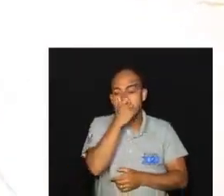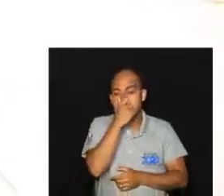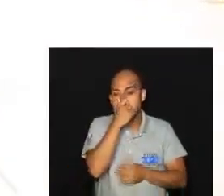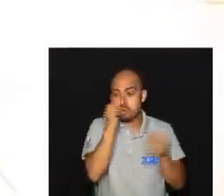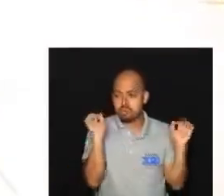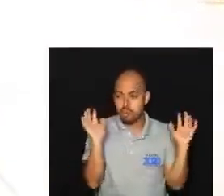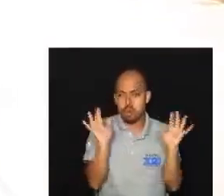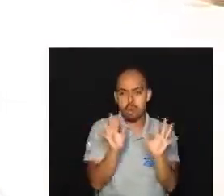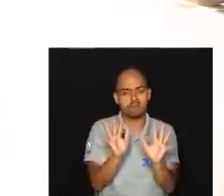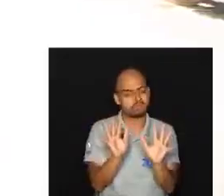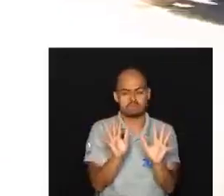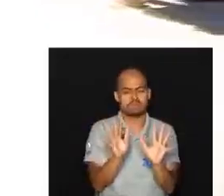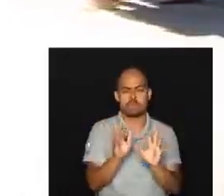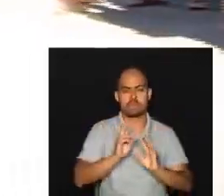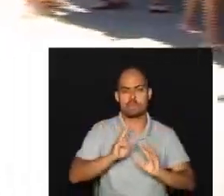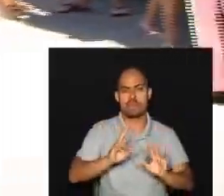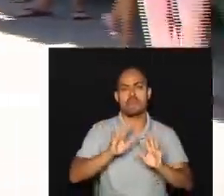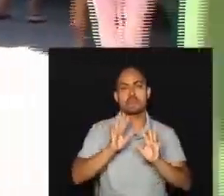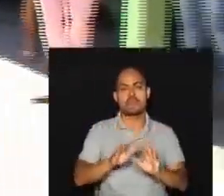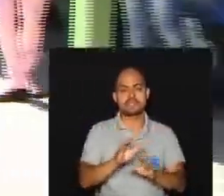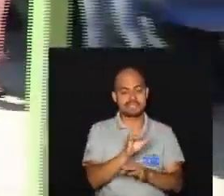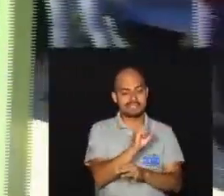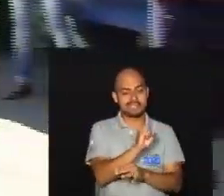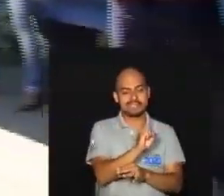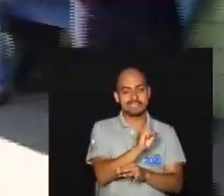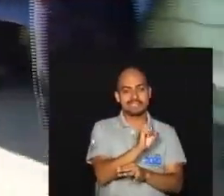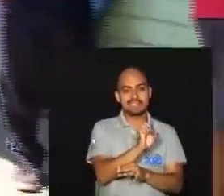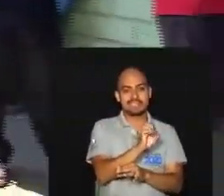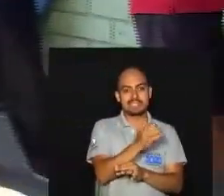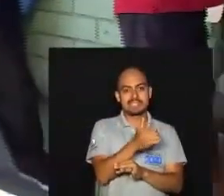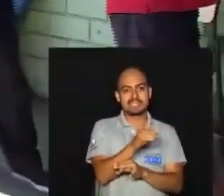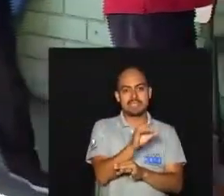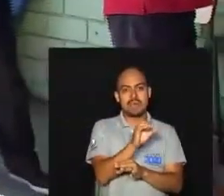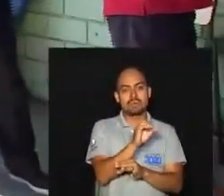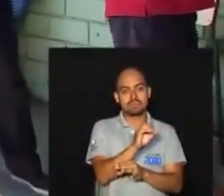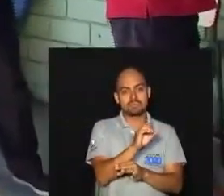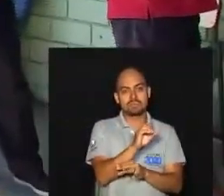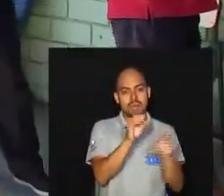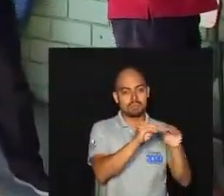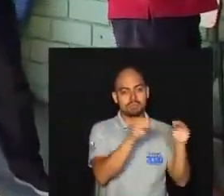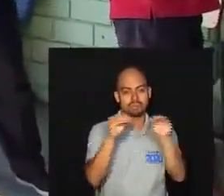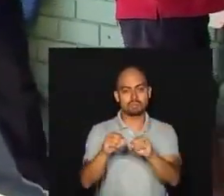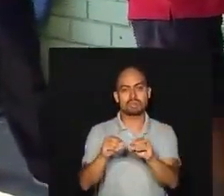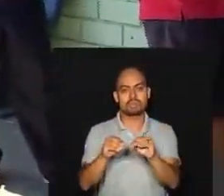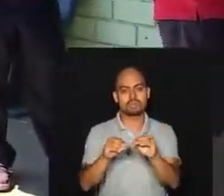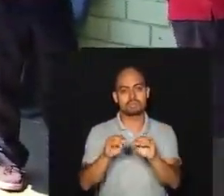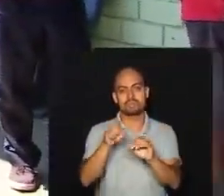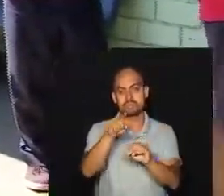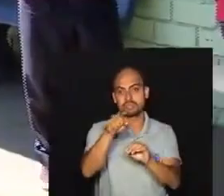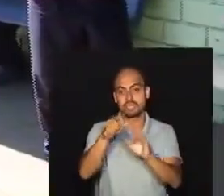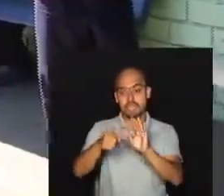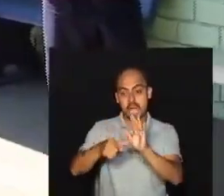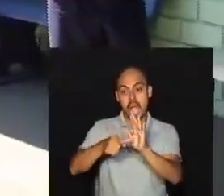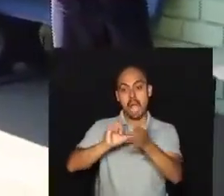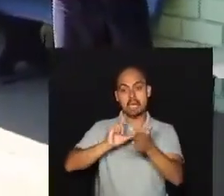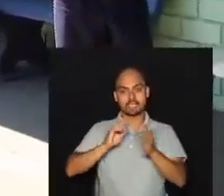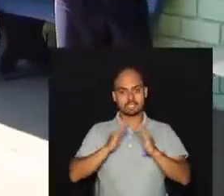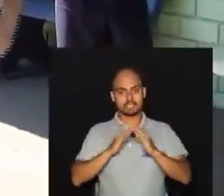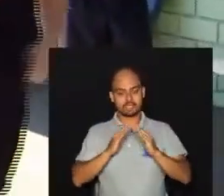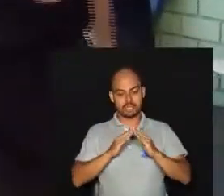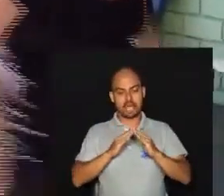questão é essa mudança de sessão. Então, você, inclusive, antes de sair de casa, se